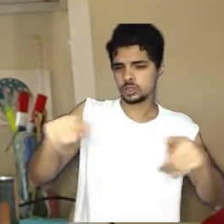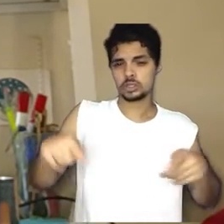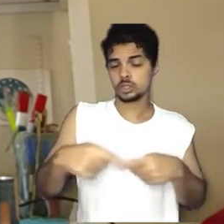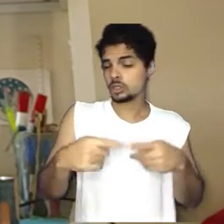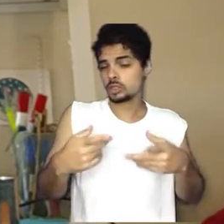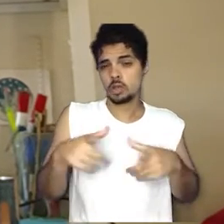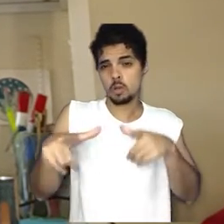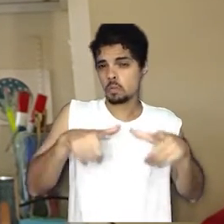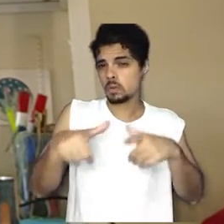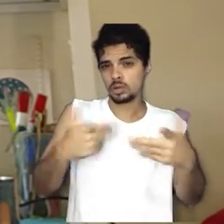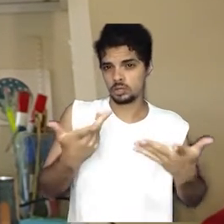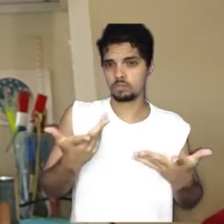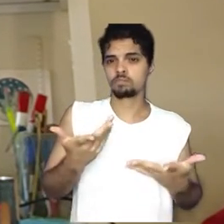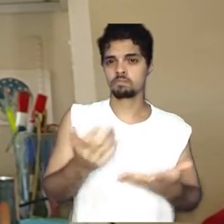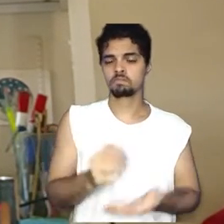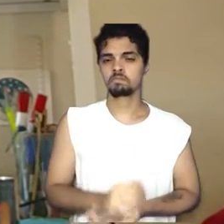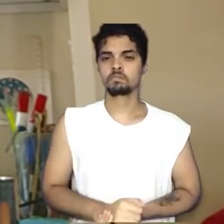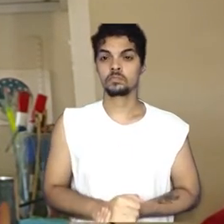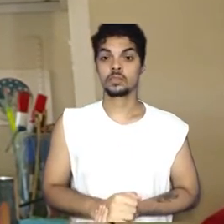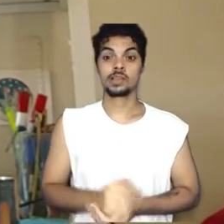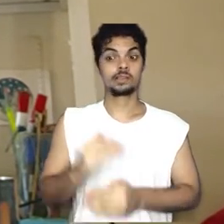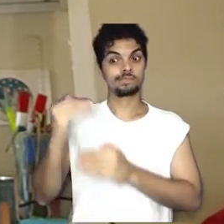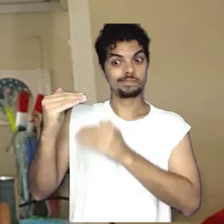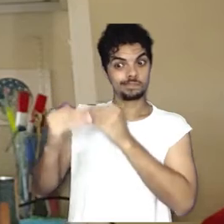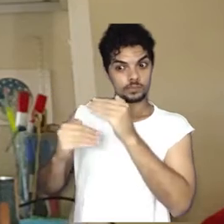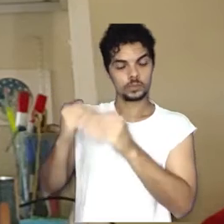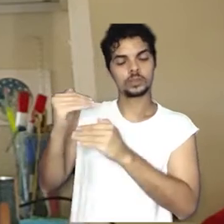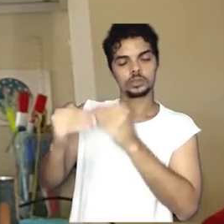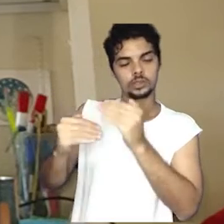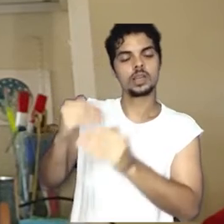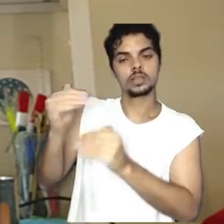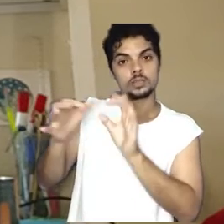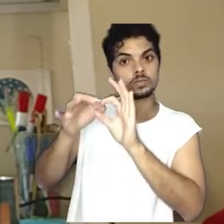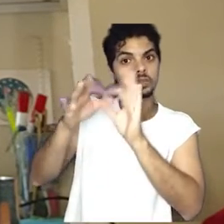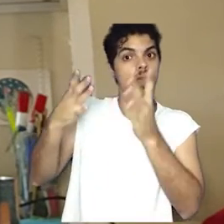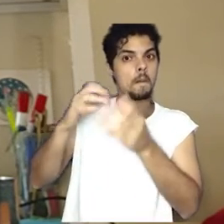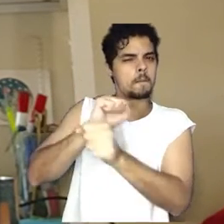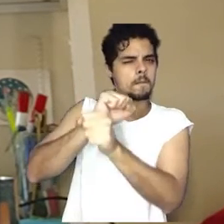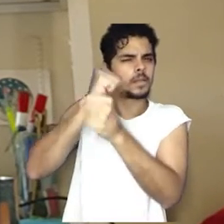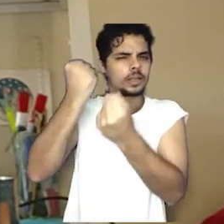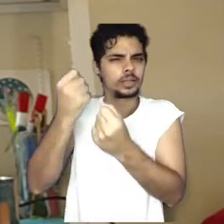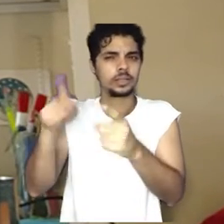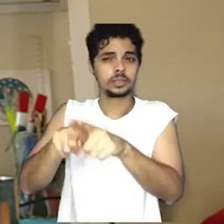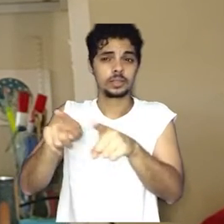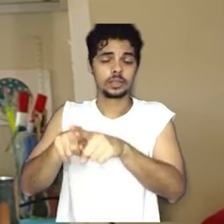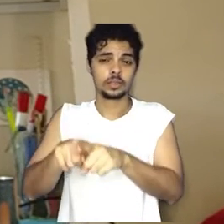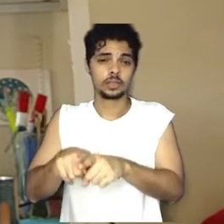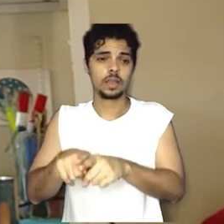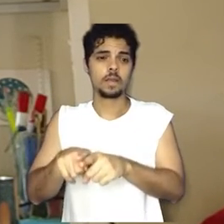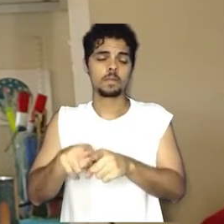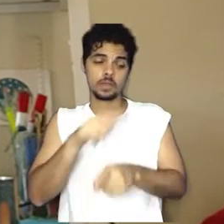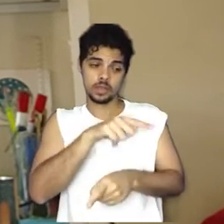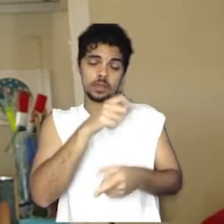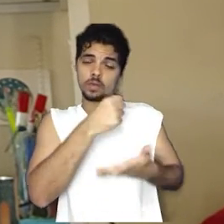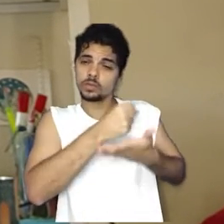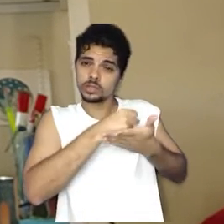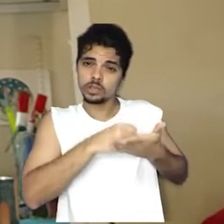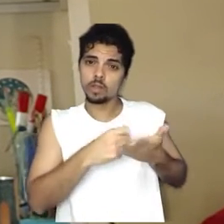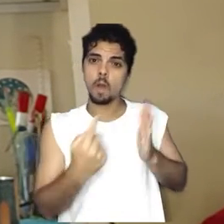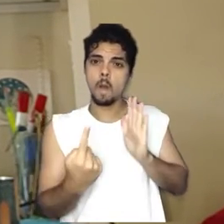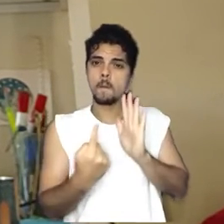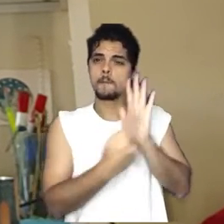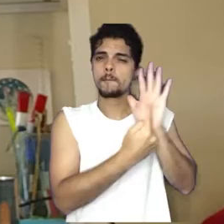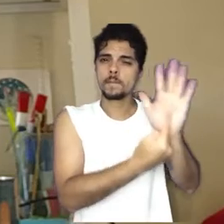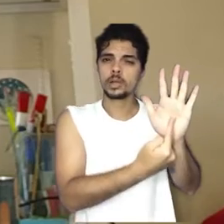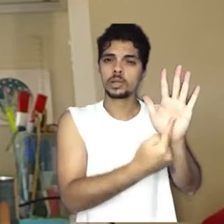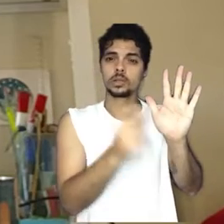política. Não é mesmo? E dentro do processo de independência, o autor também coloca alguns exemplos de algumas câmaras